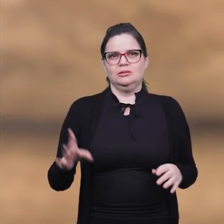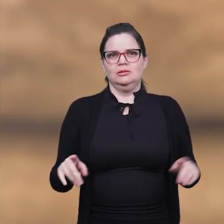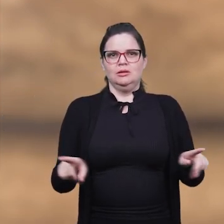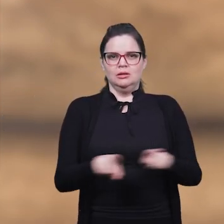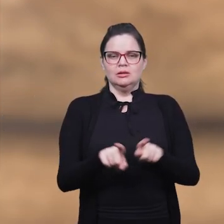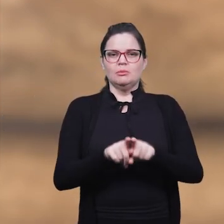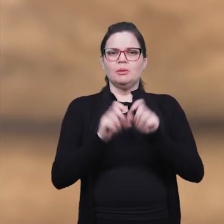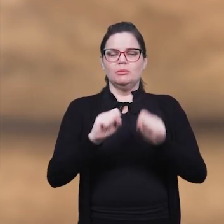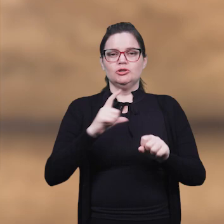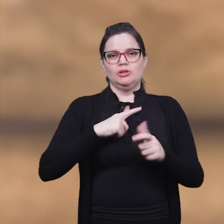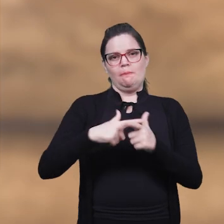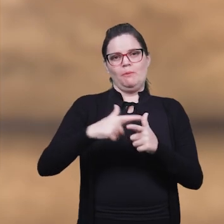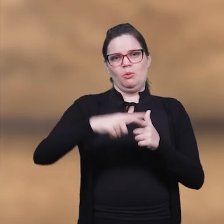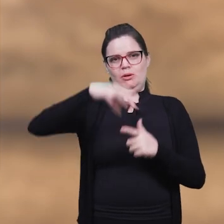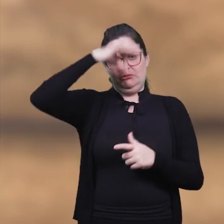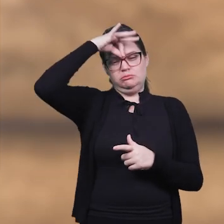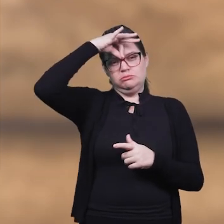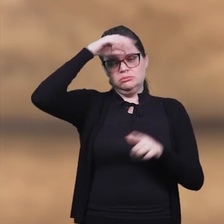candidíase vaginal.